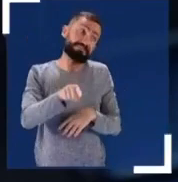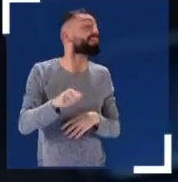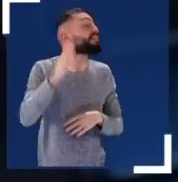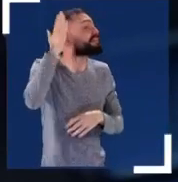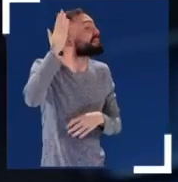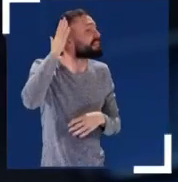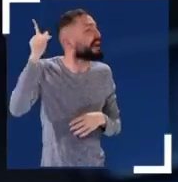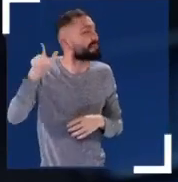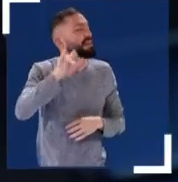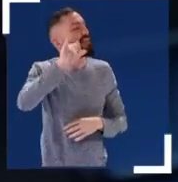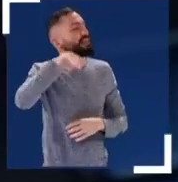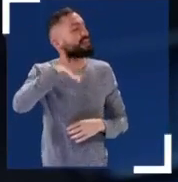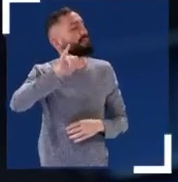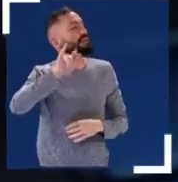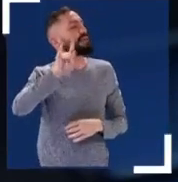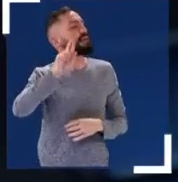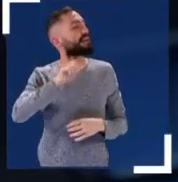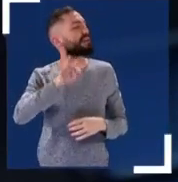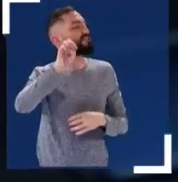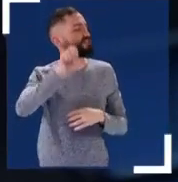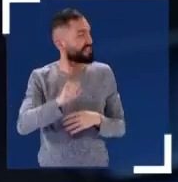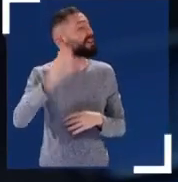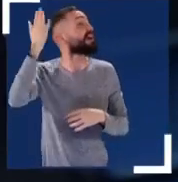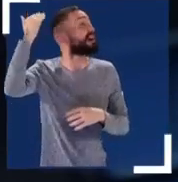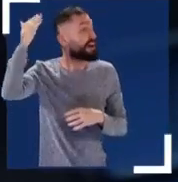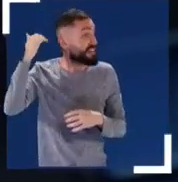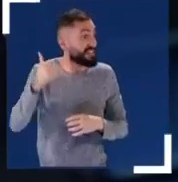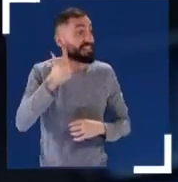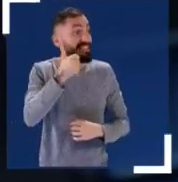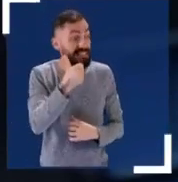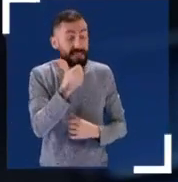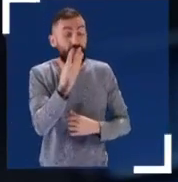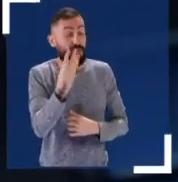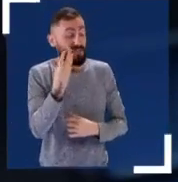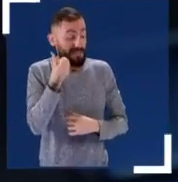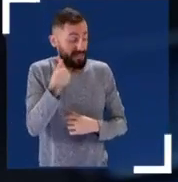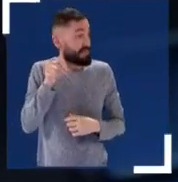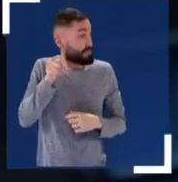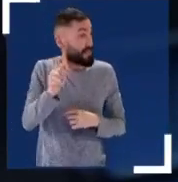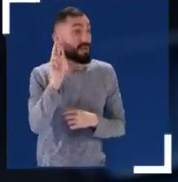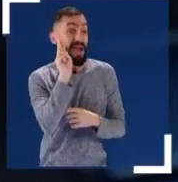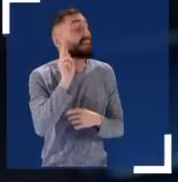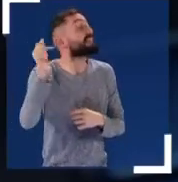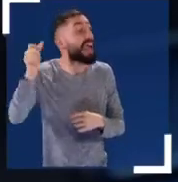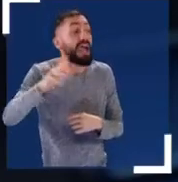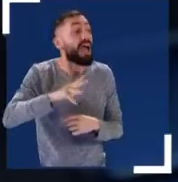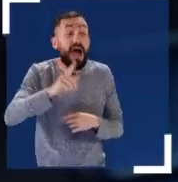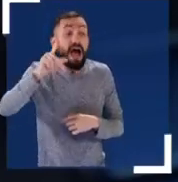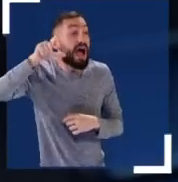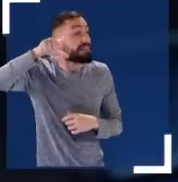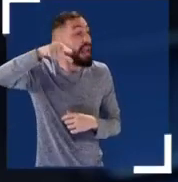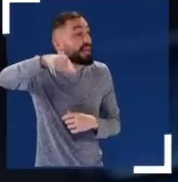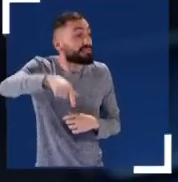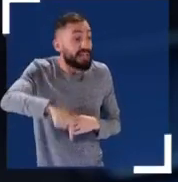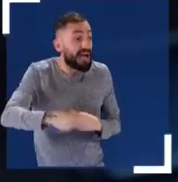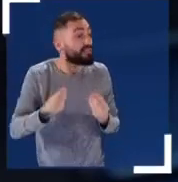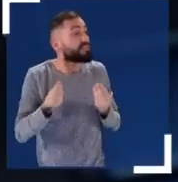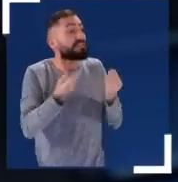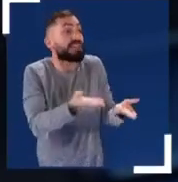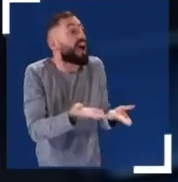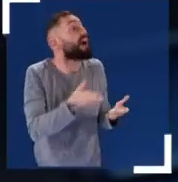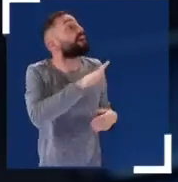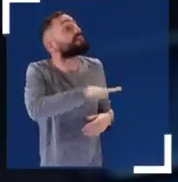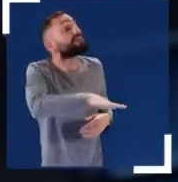Convenções Imigrantes. Tinha uma locação de 40 mil reais, um centro atrasado, que não servia praticamente mais a São Paulo. Agora tem um novo